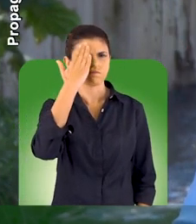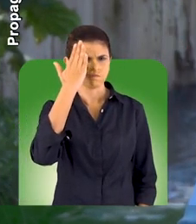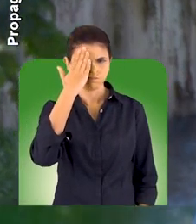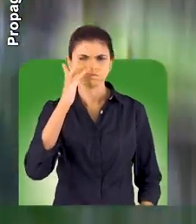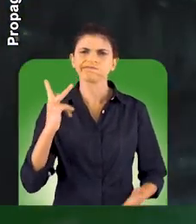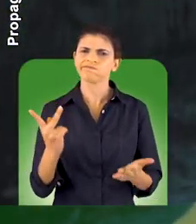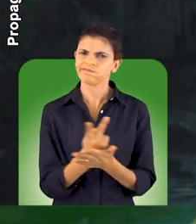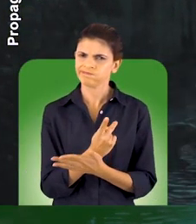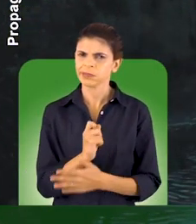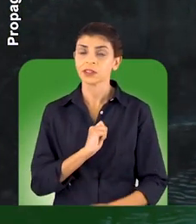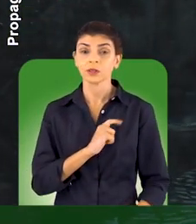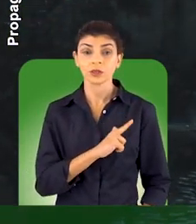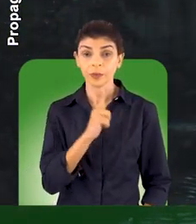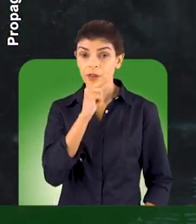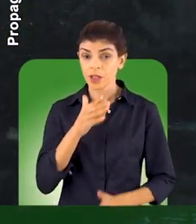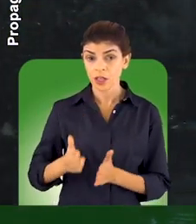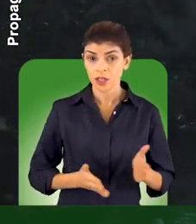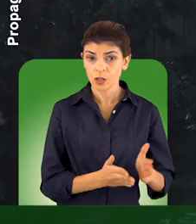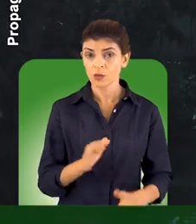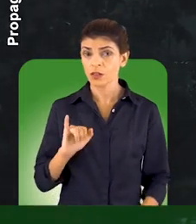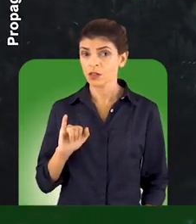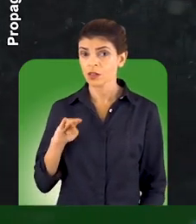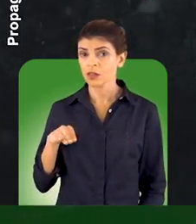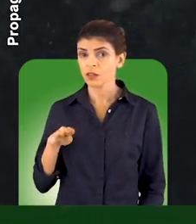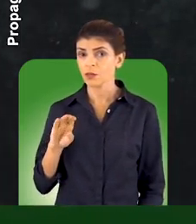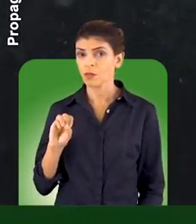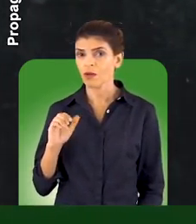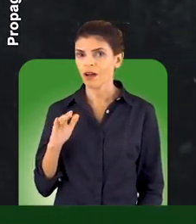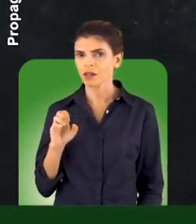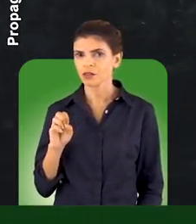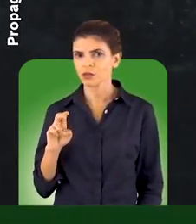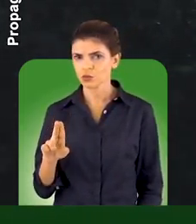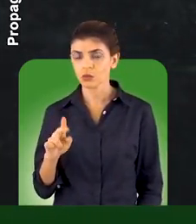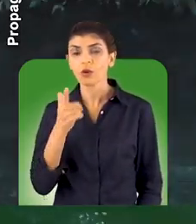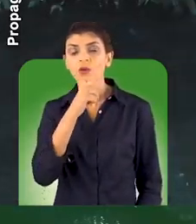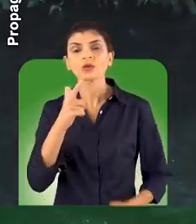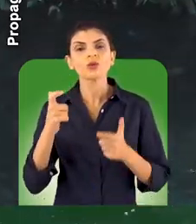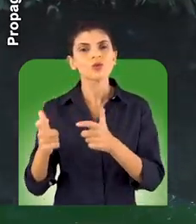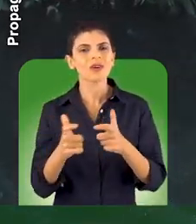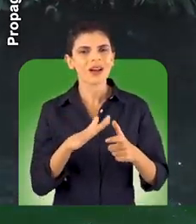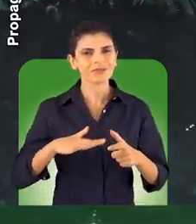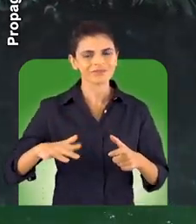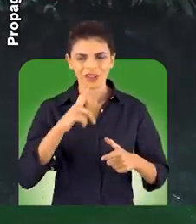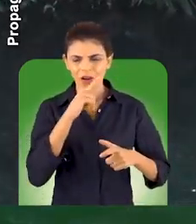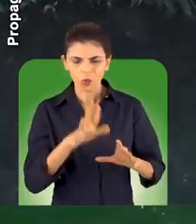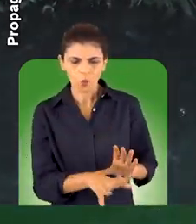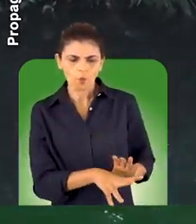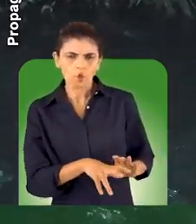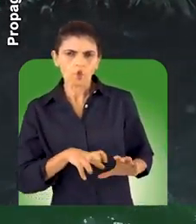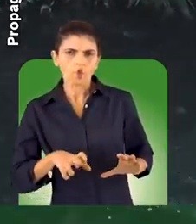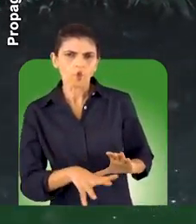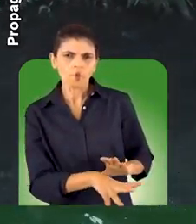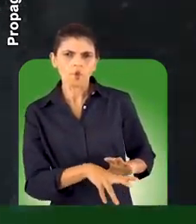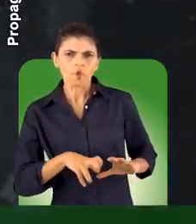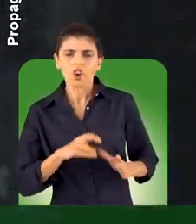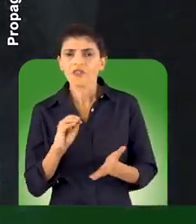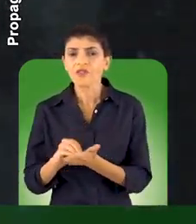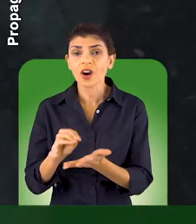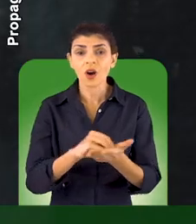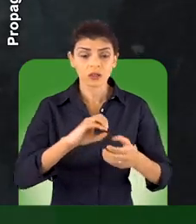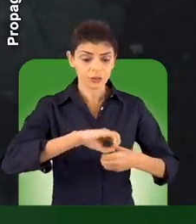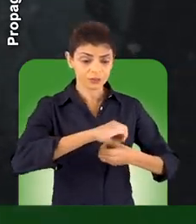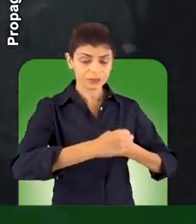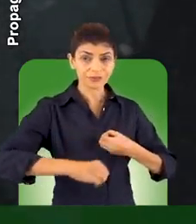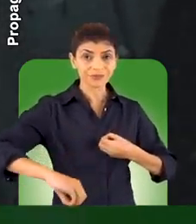nossa cidade. Estamos aqui no Rio Embuaçu, conforme você pode ver nas imagens, está assoreado, falta dragar.